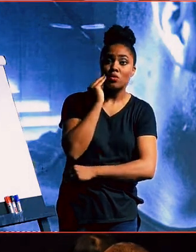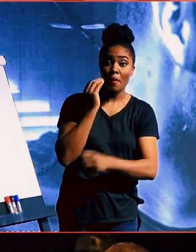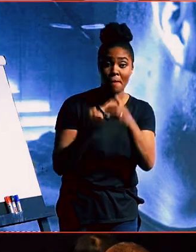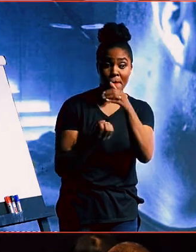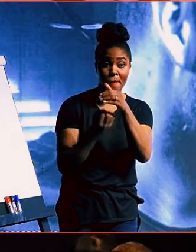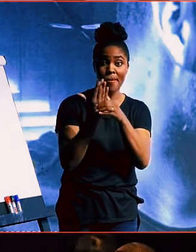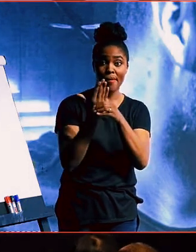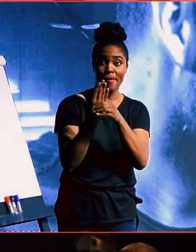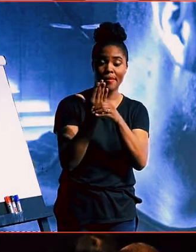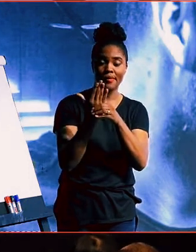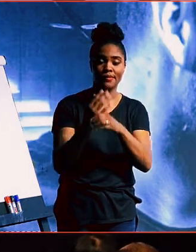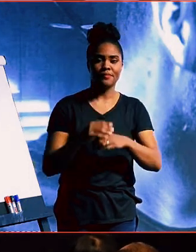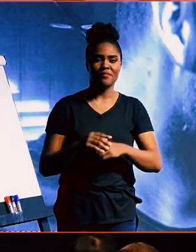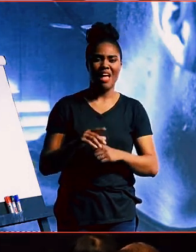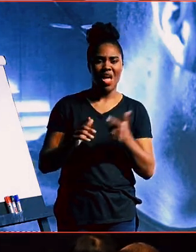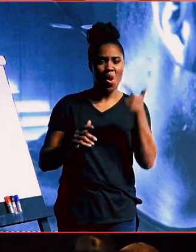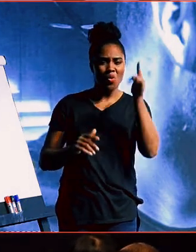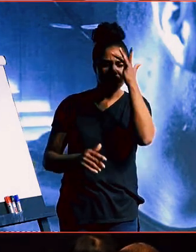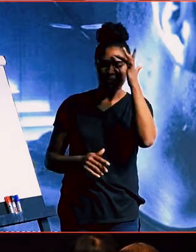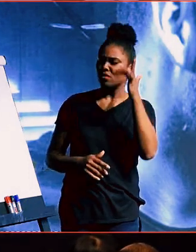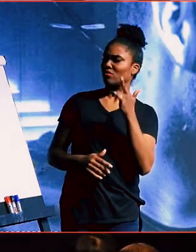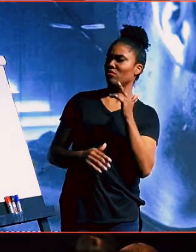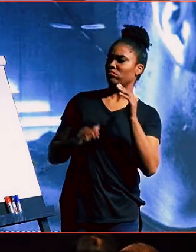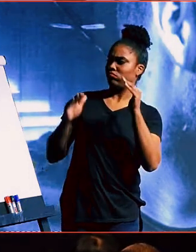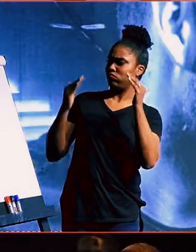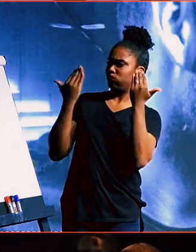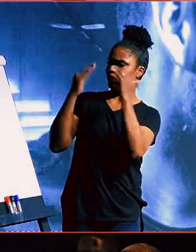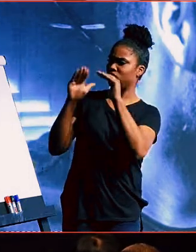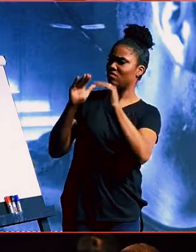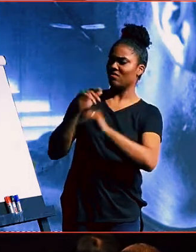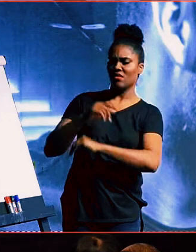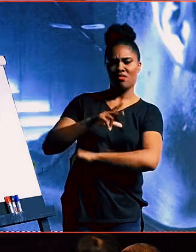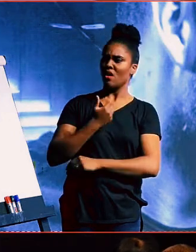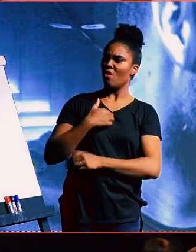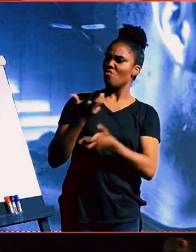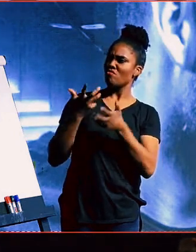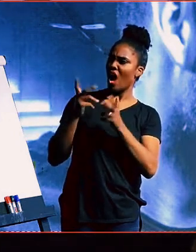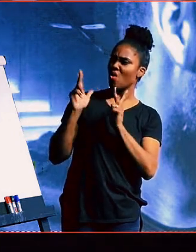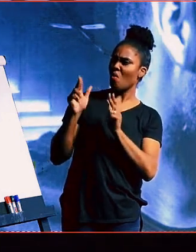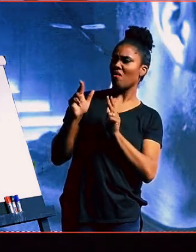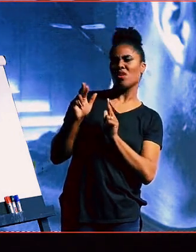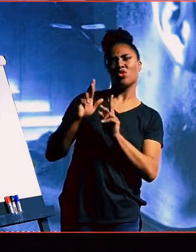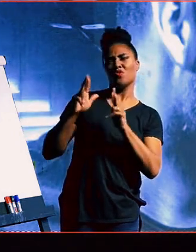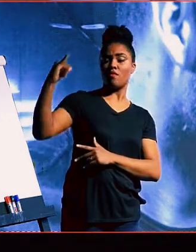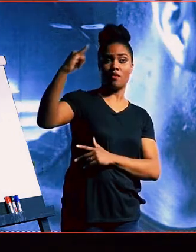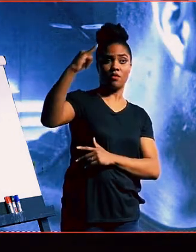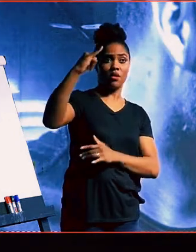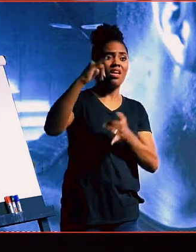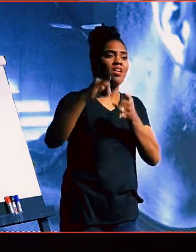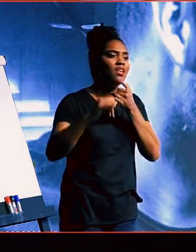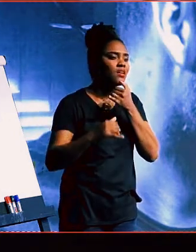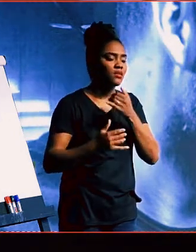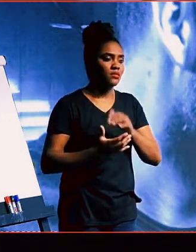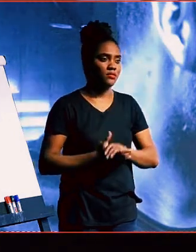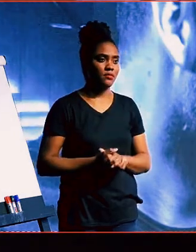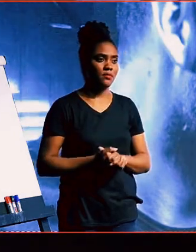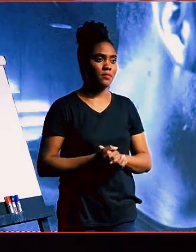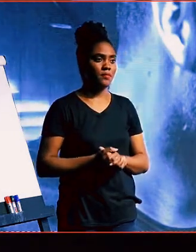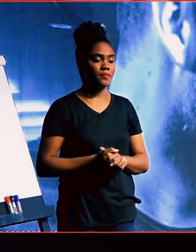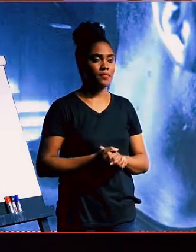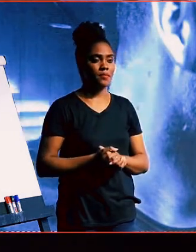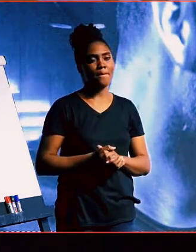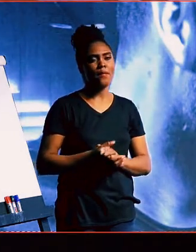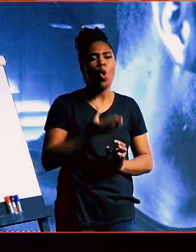aí o outro cara viu esse questionamento e confrontou o ar falou assim eu vou fazer um avião eu sei que é triste mas não foi o o Santos